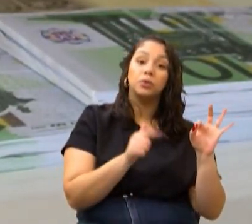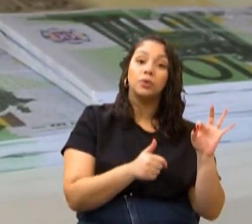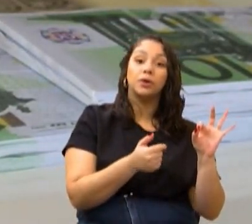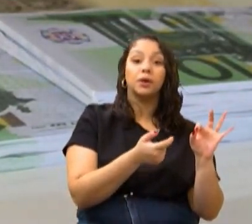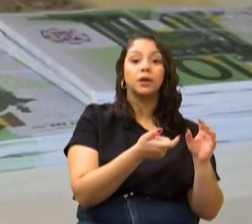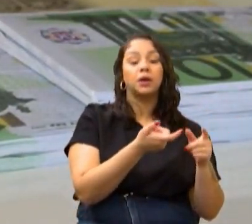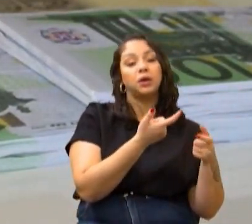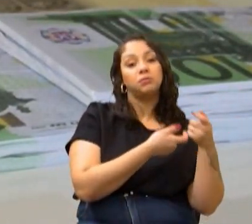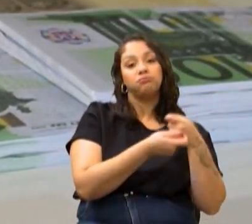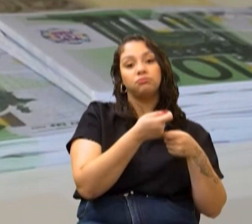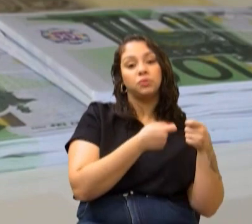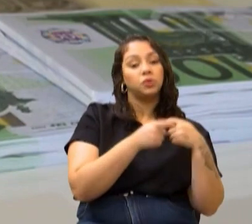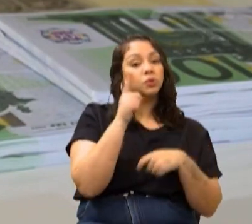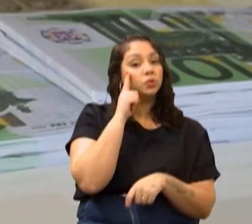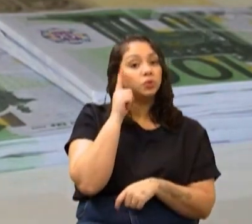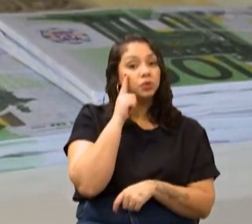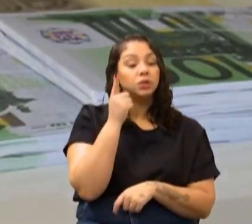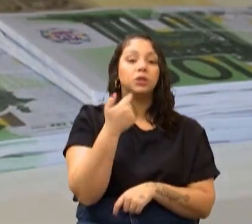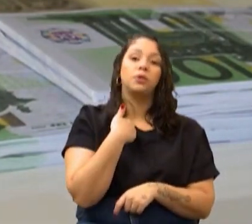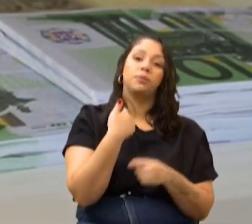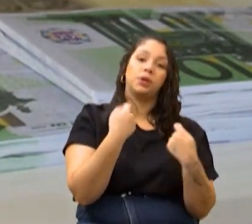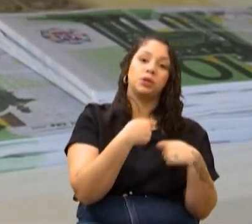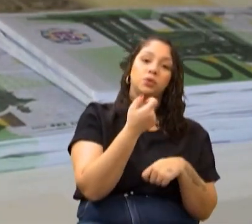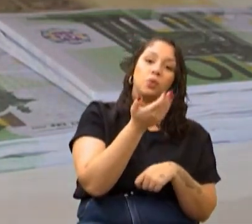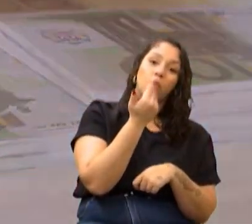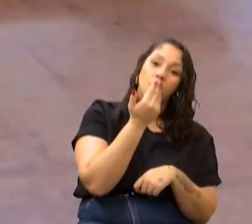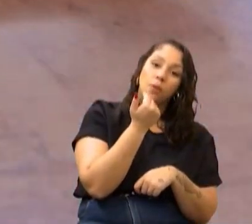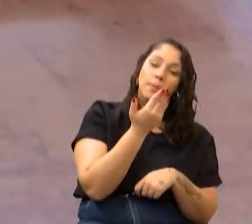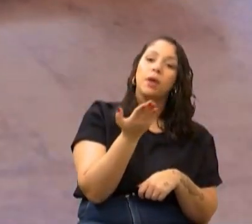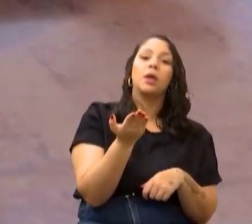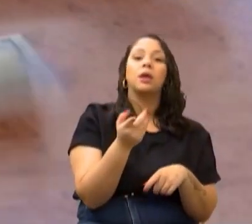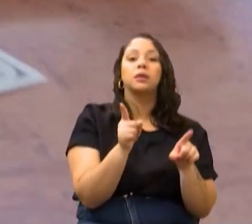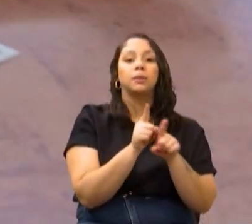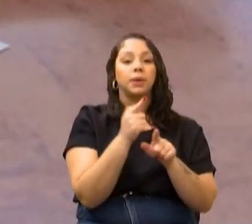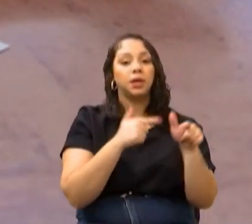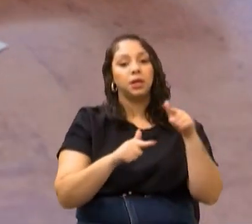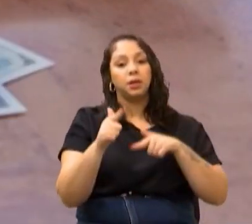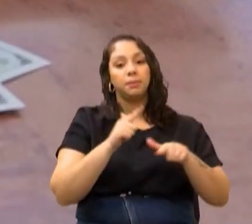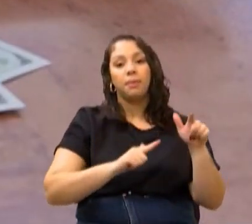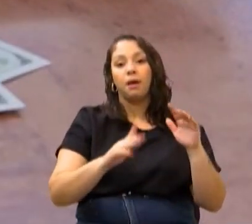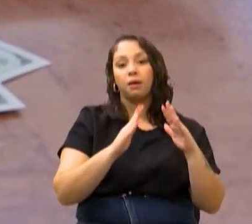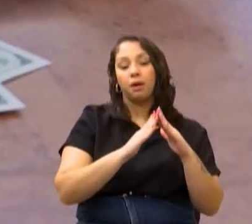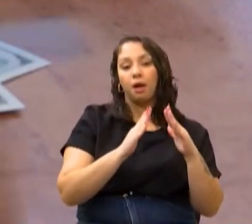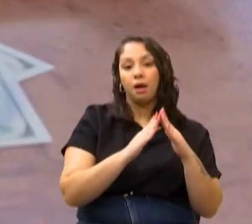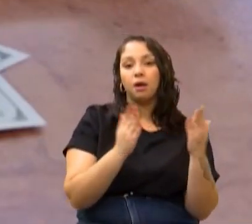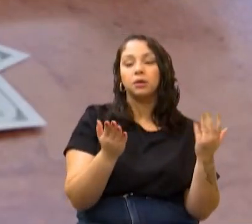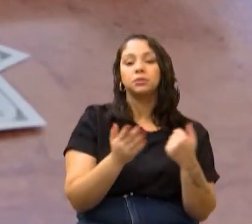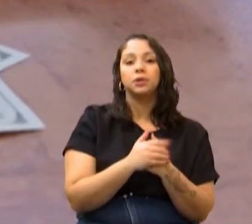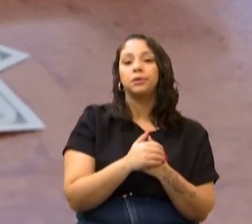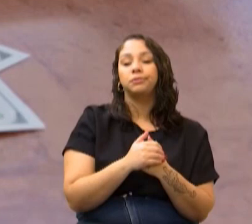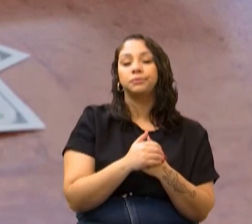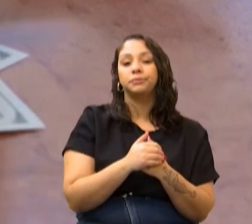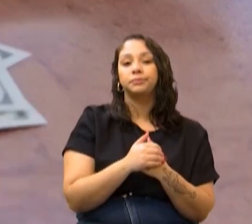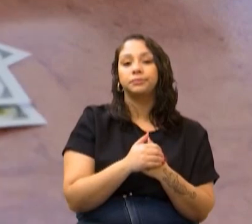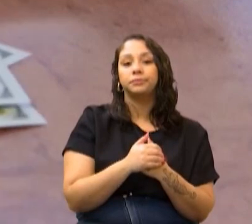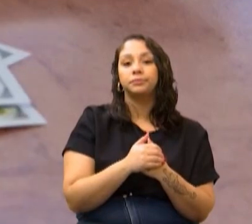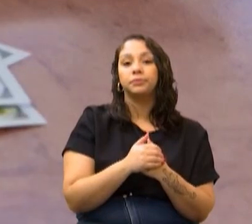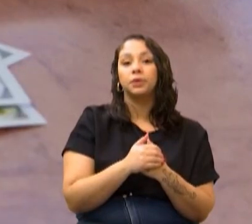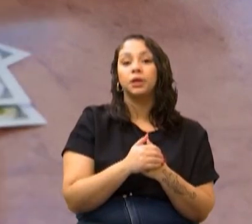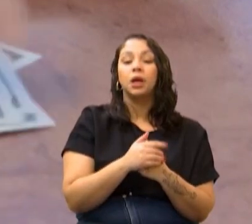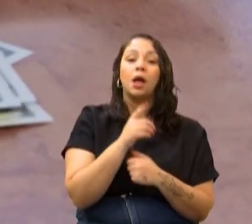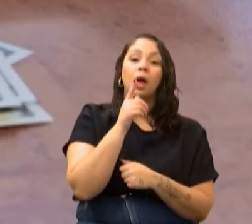55% é para as contas do dia a dia, então eu preciso comer, eu preciso me alimentar, eu preciso limpar a casa, eu preciso